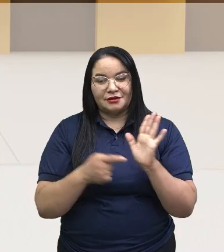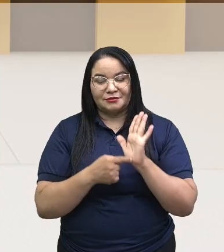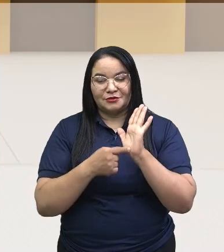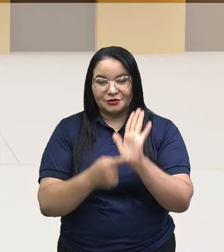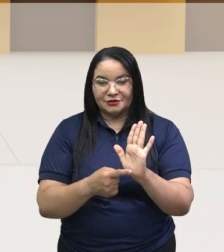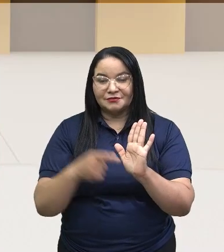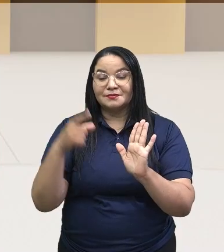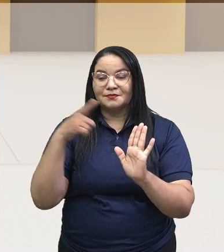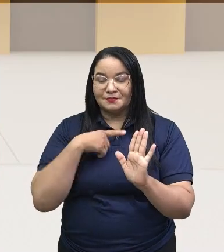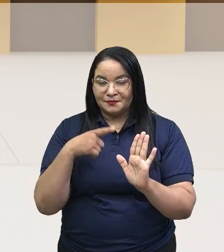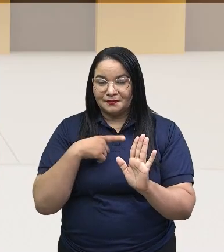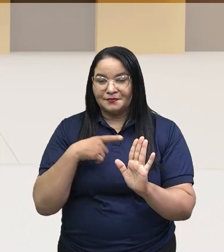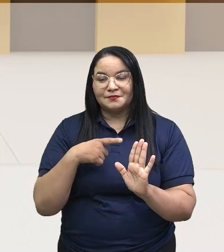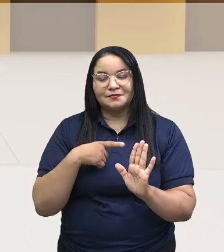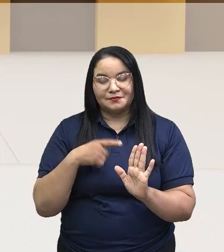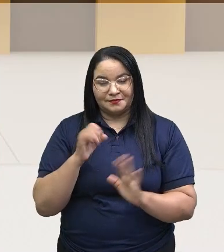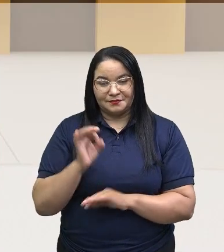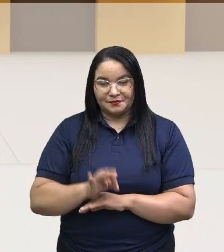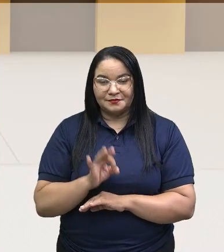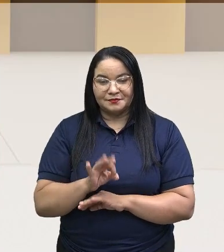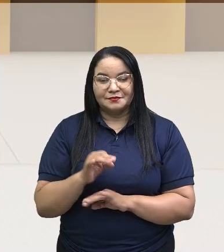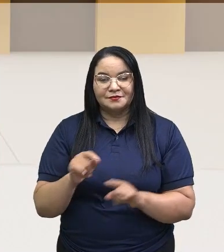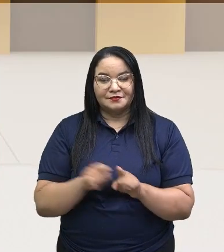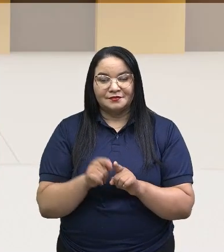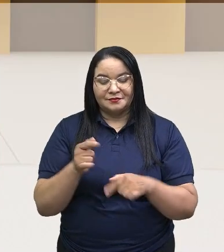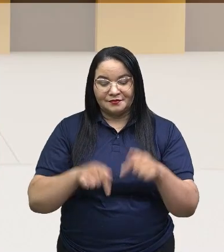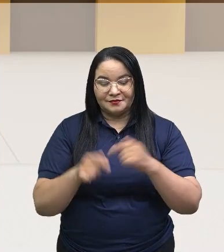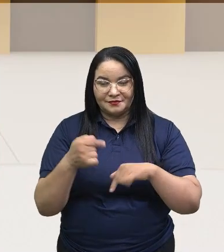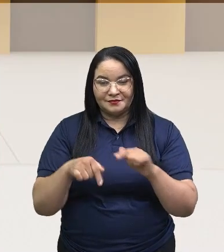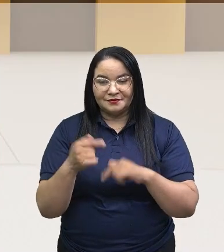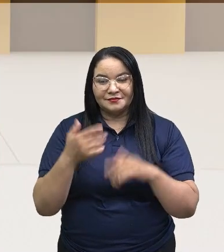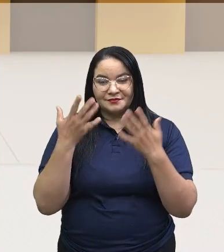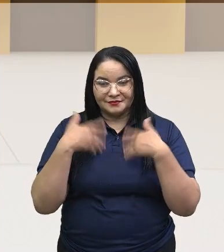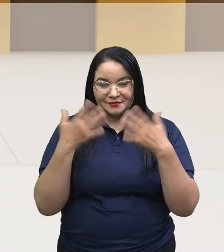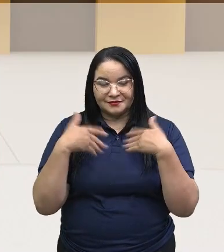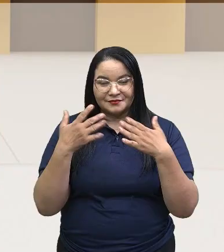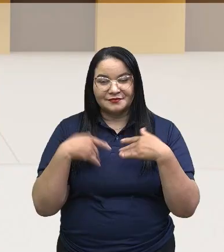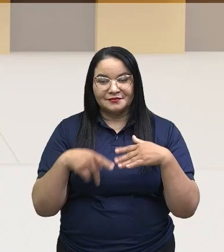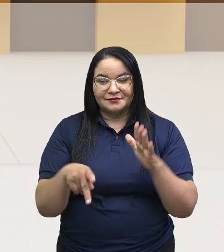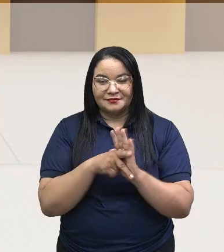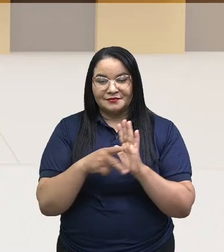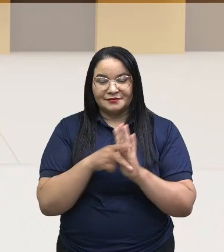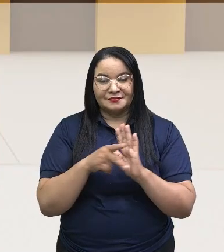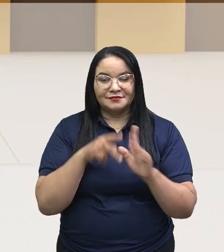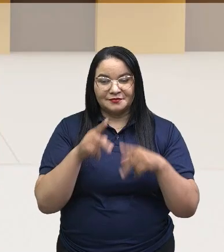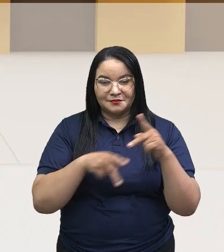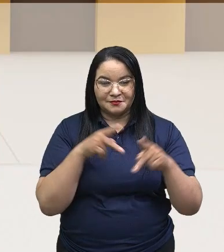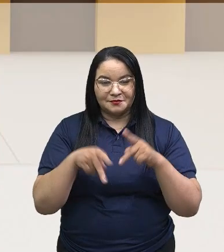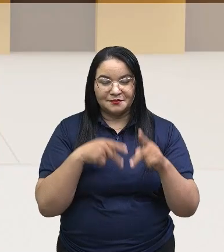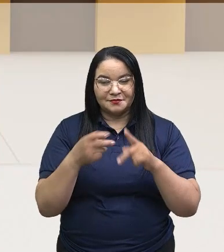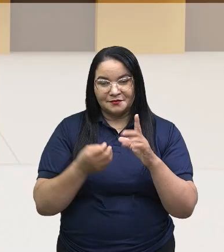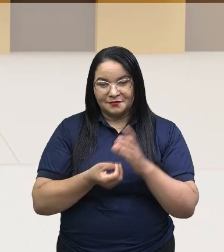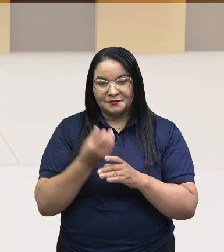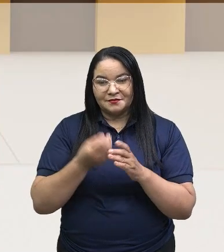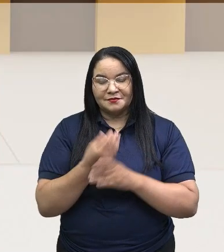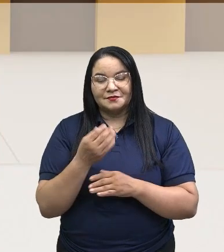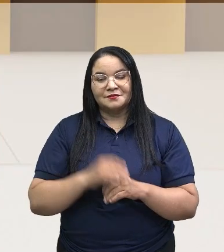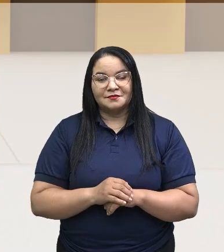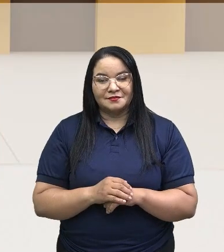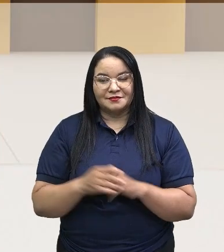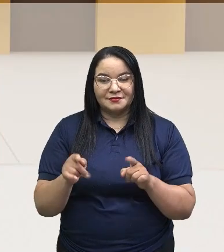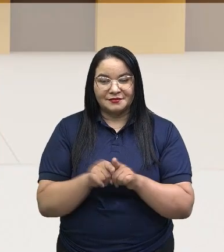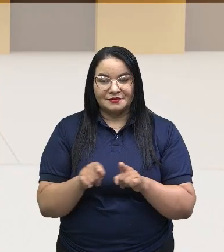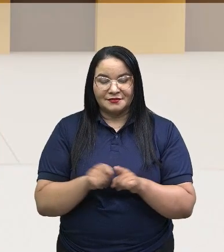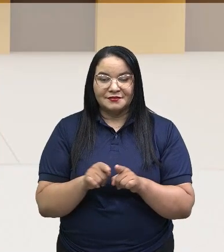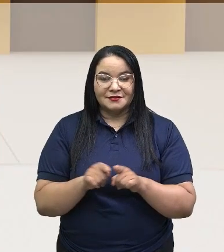que existe aí essa química natural, né, que é a química utilizada pelos povos aqui da nossa região, e que ela